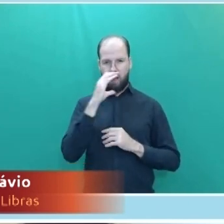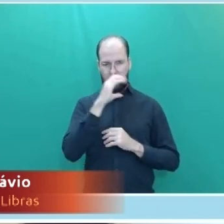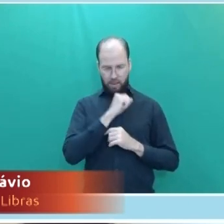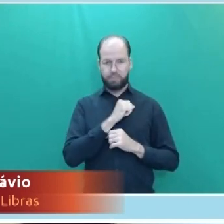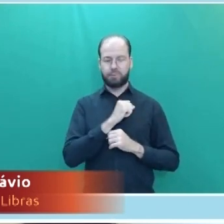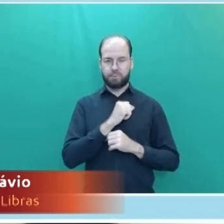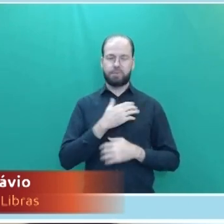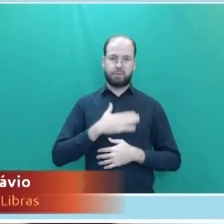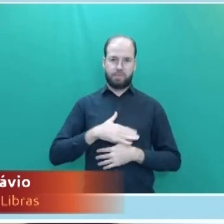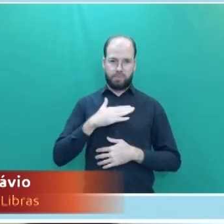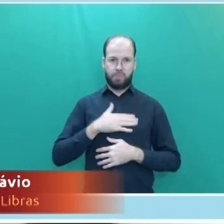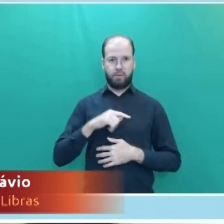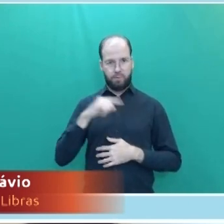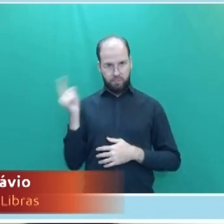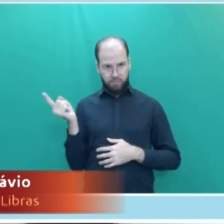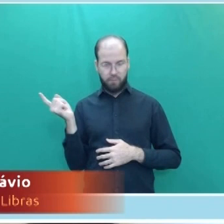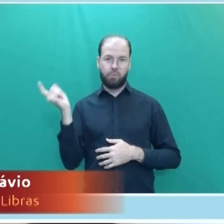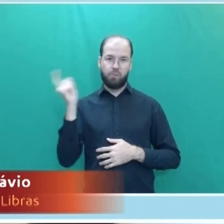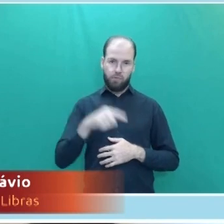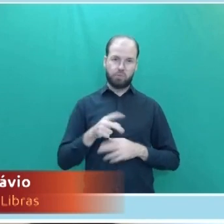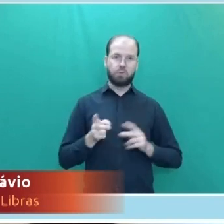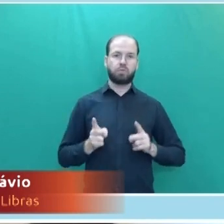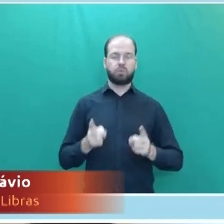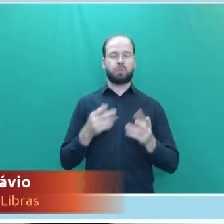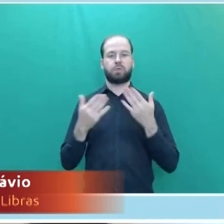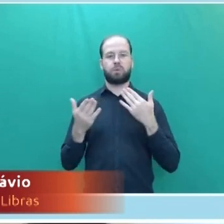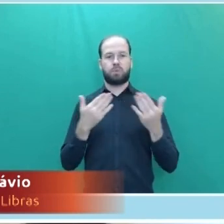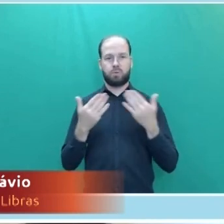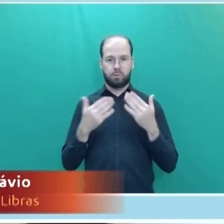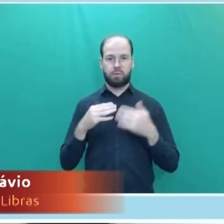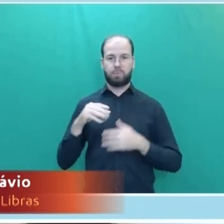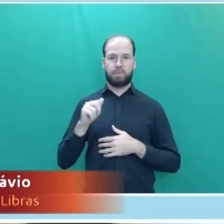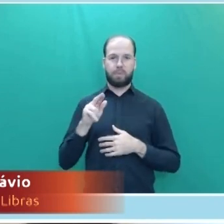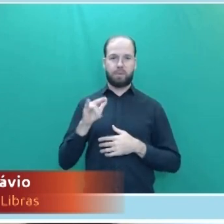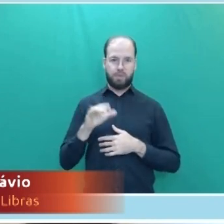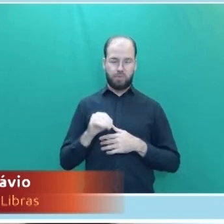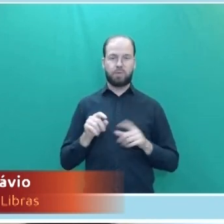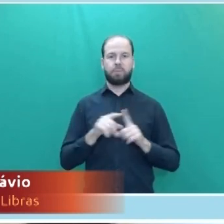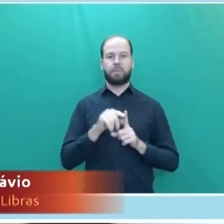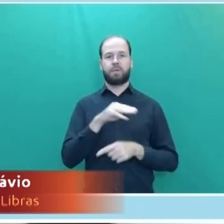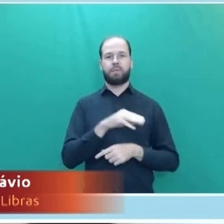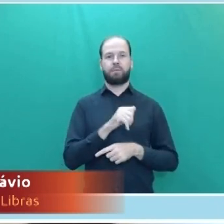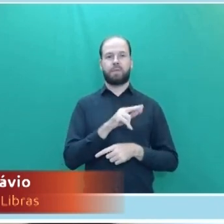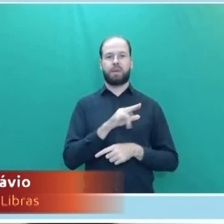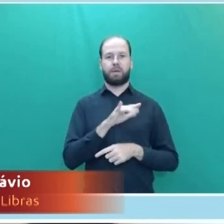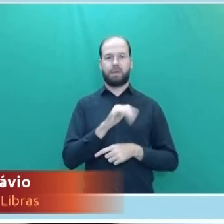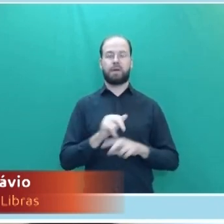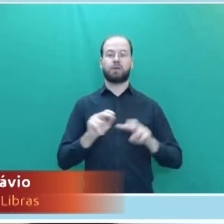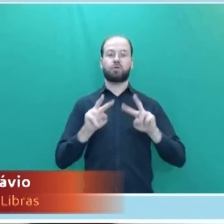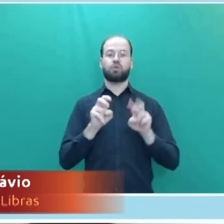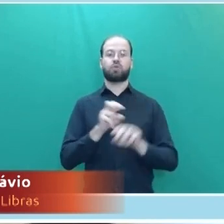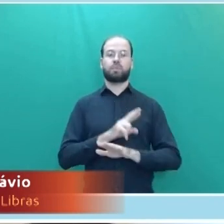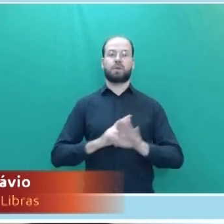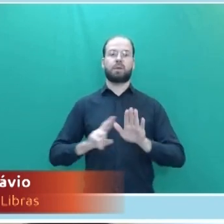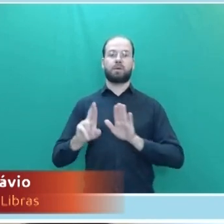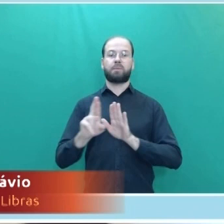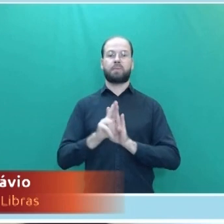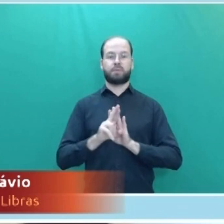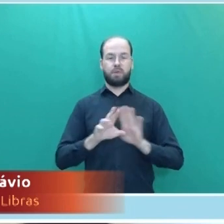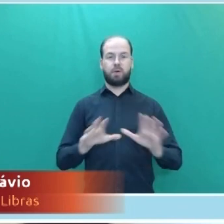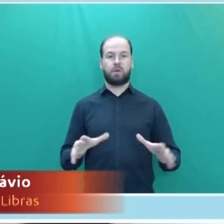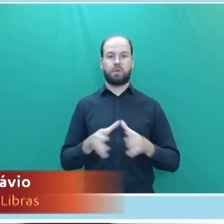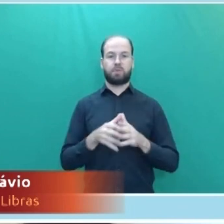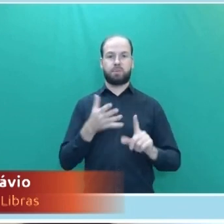daqui a pouco a gente volta e continua a conversar com o Mário e com a Maria a respeito da representatividade da comunidade